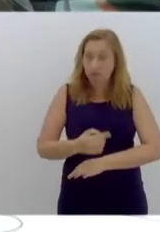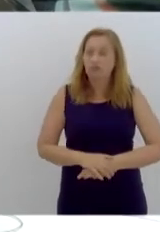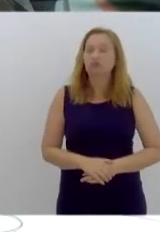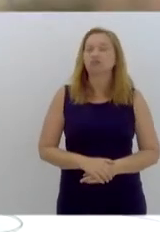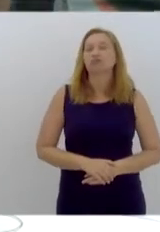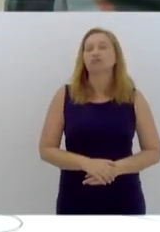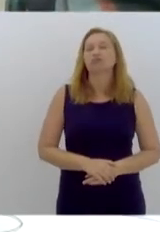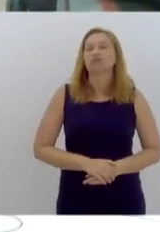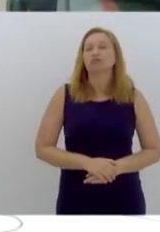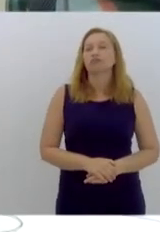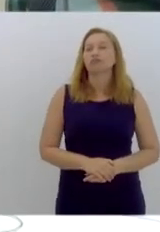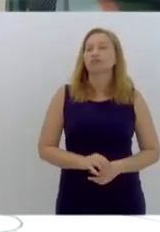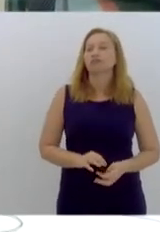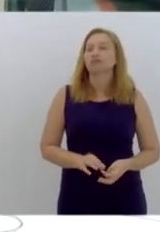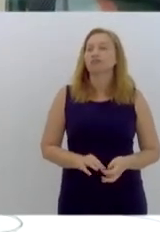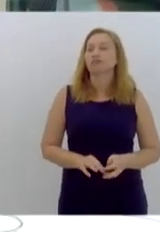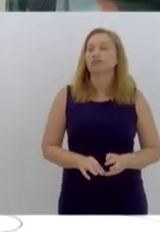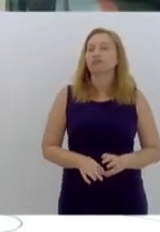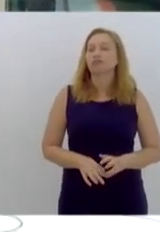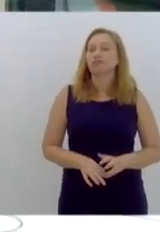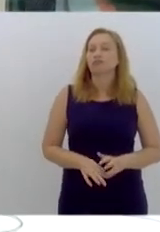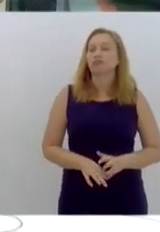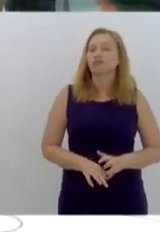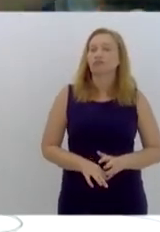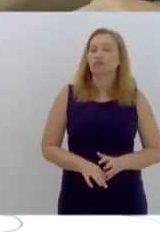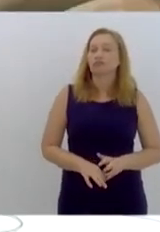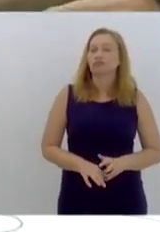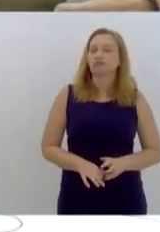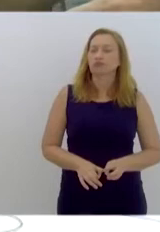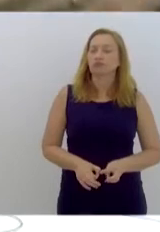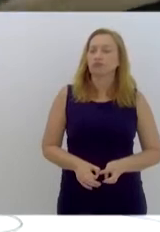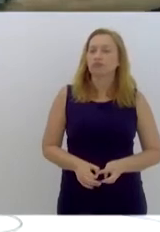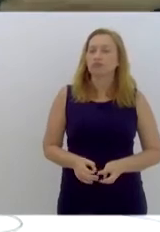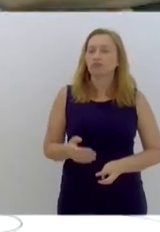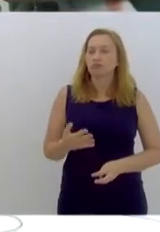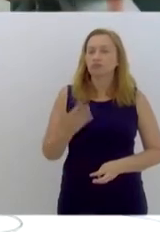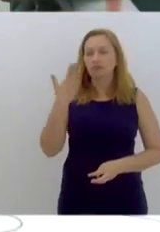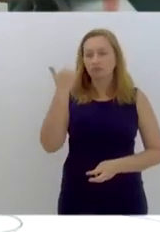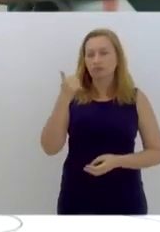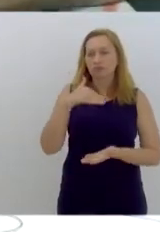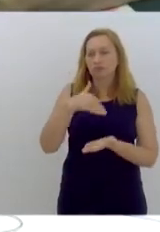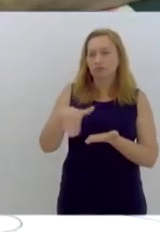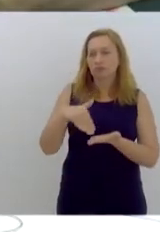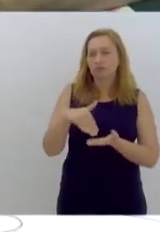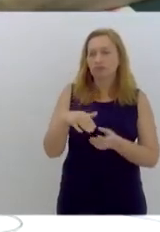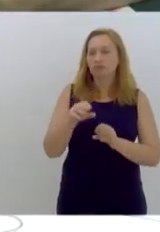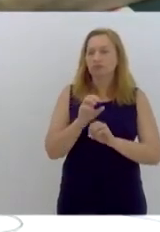da nossa audiência pública. Perfeito? Eu queria saber se algum